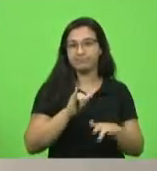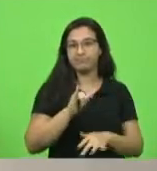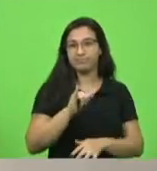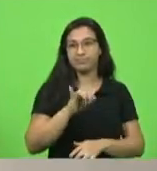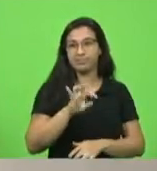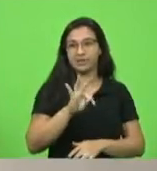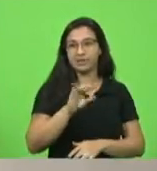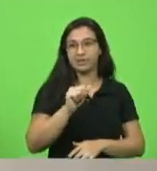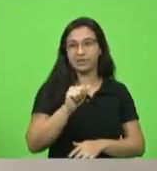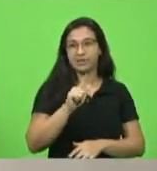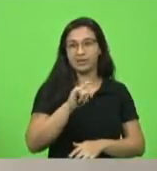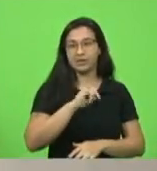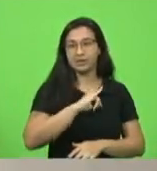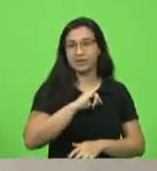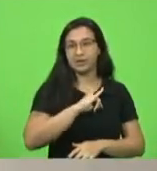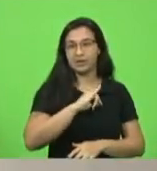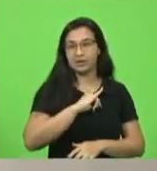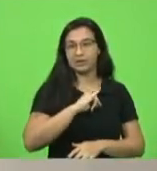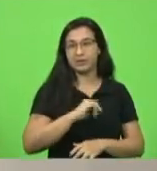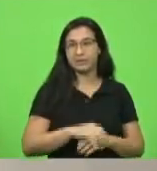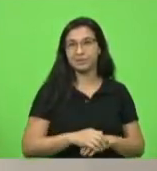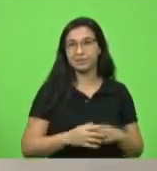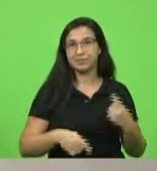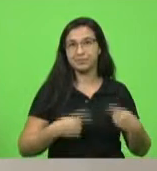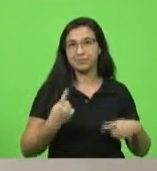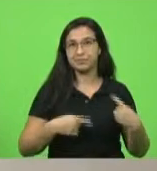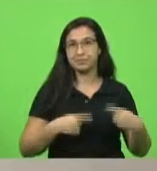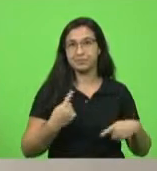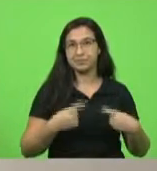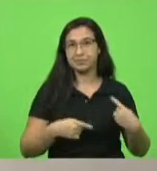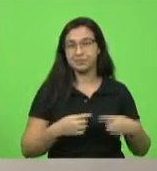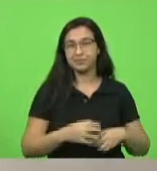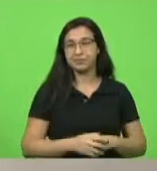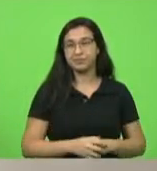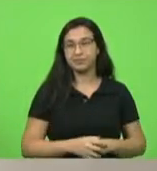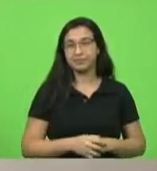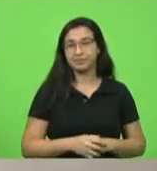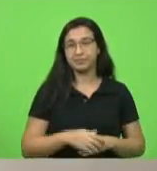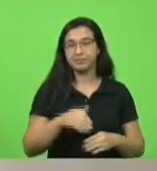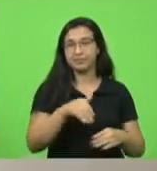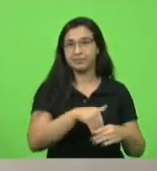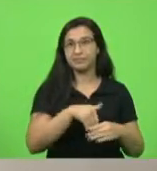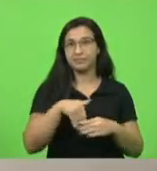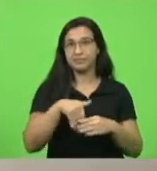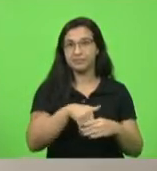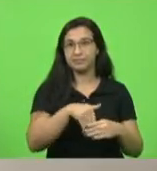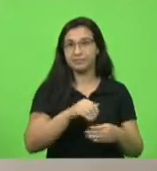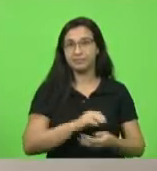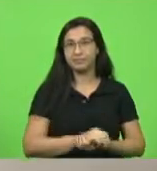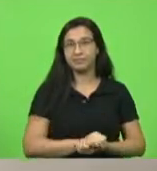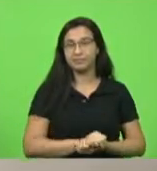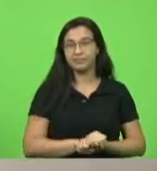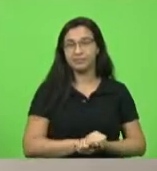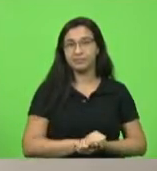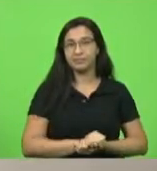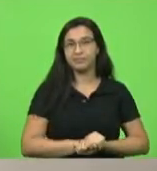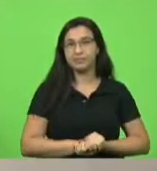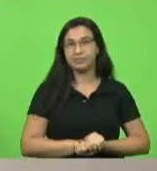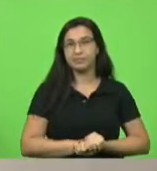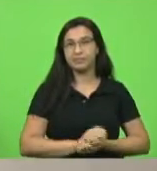da memória da imigração italiana, em discussão. Não havendo quem queira discutir, em votação. Deputados que aprovam, permaneçam como se